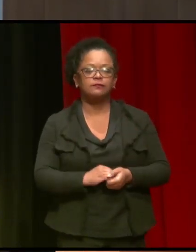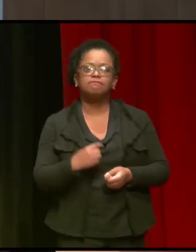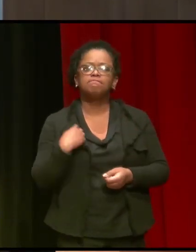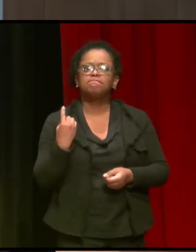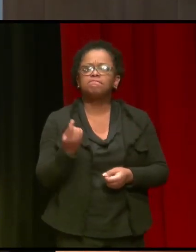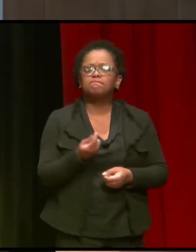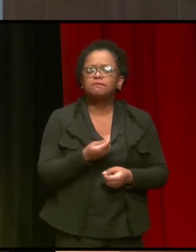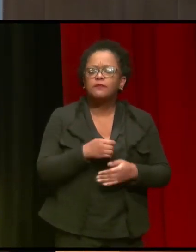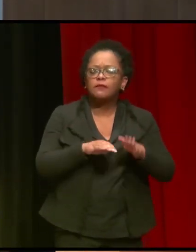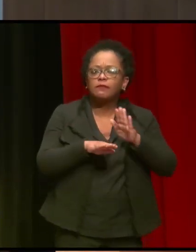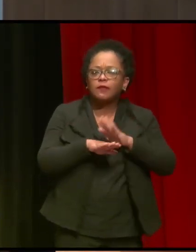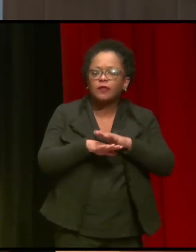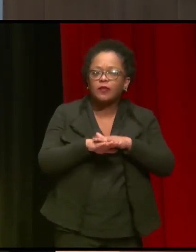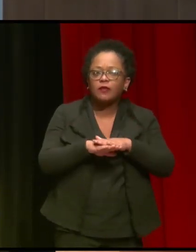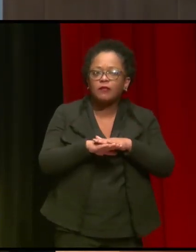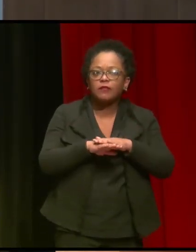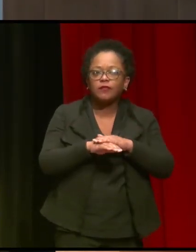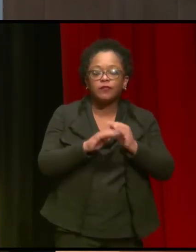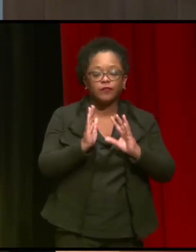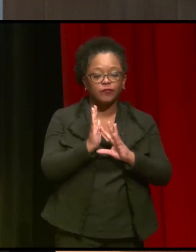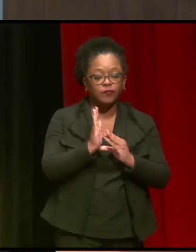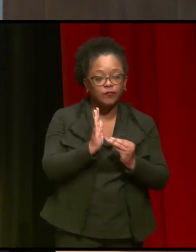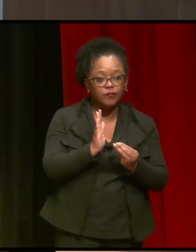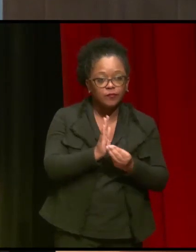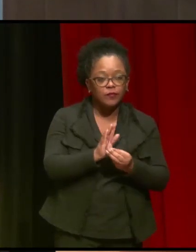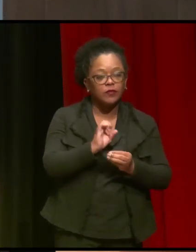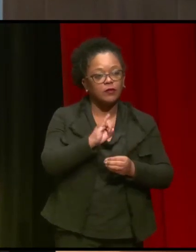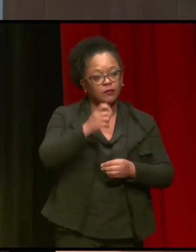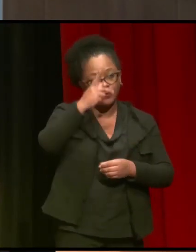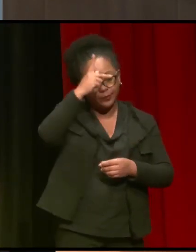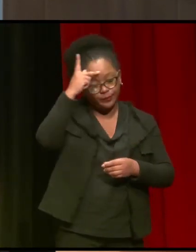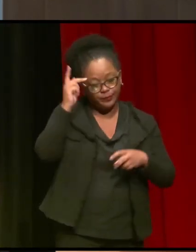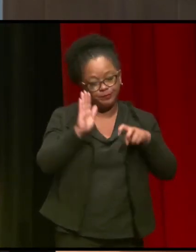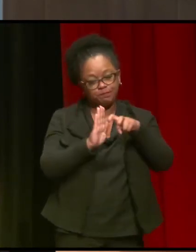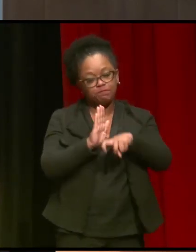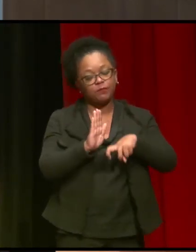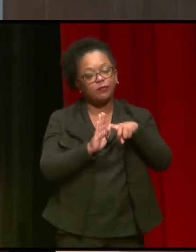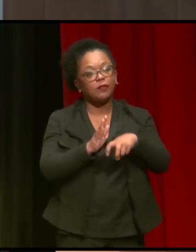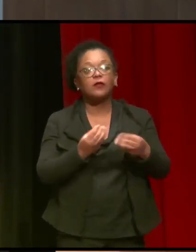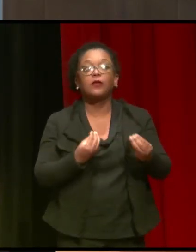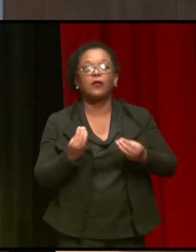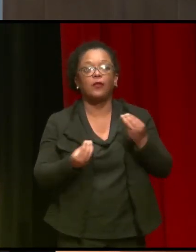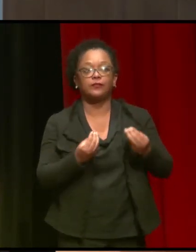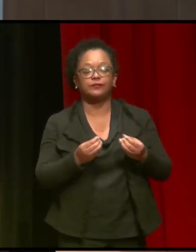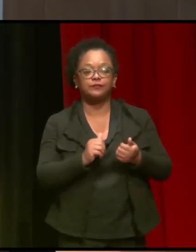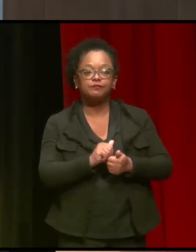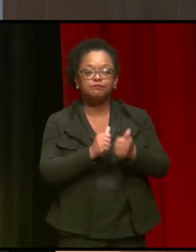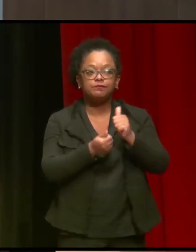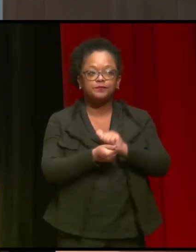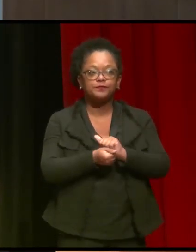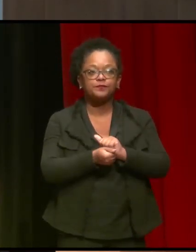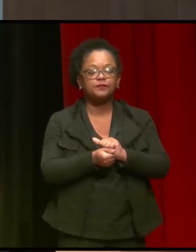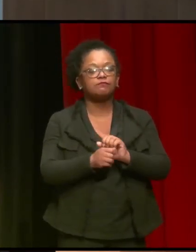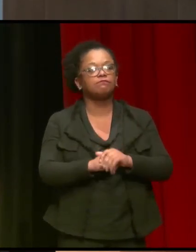hoje para receber um cadeirante? Uma pessoa que tem dificuldades. Fazer uma